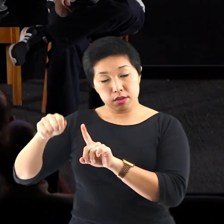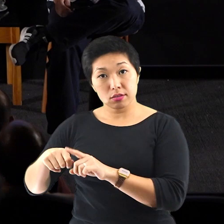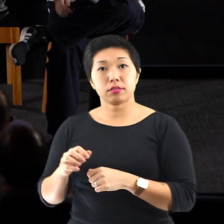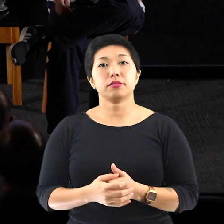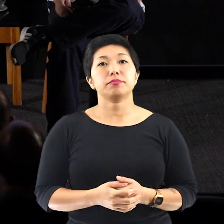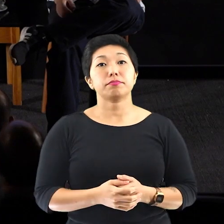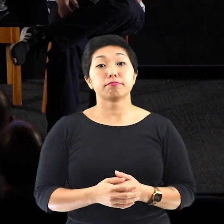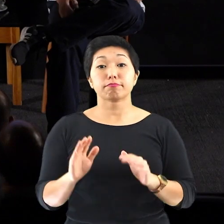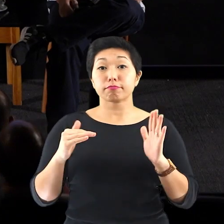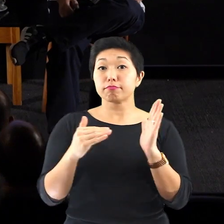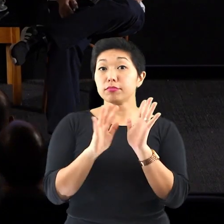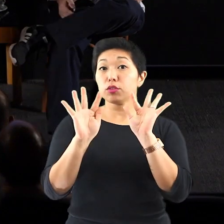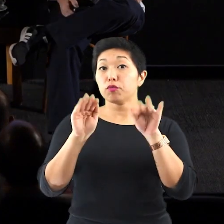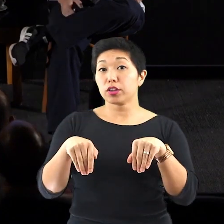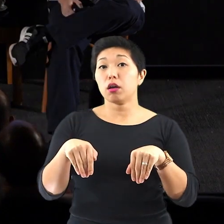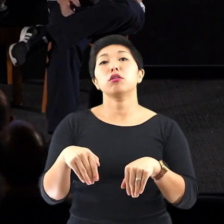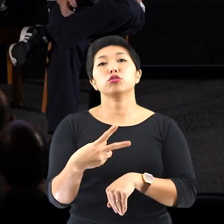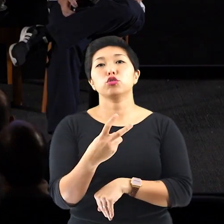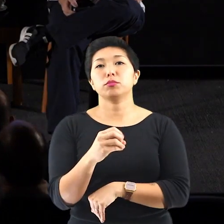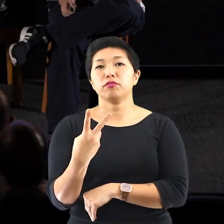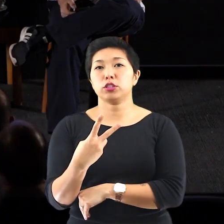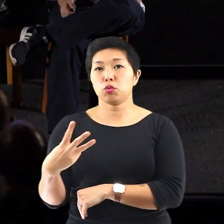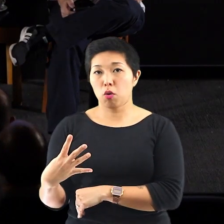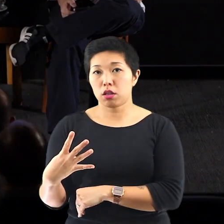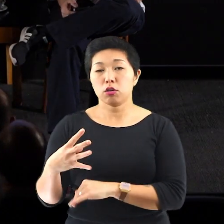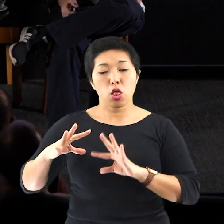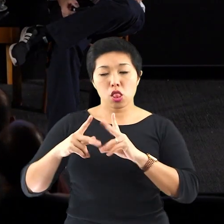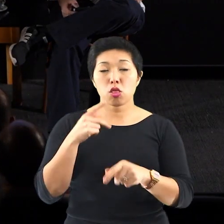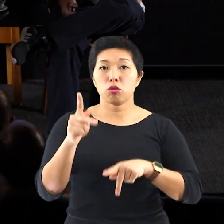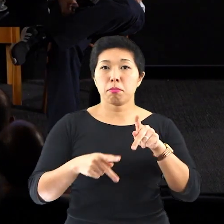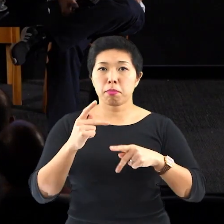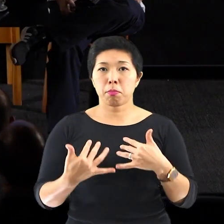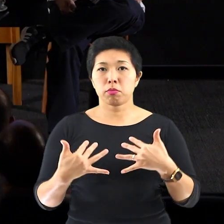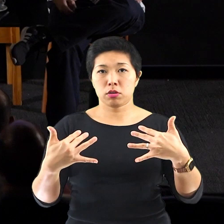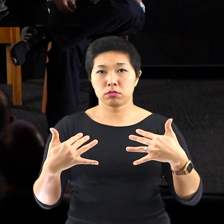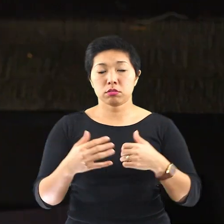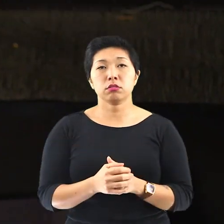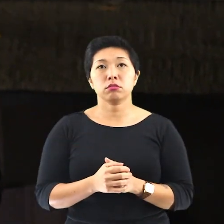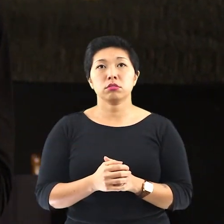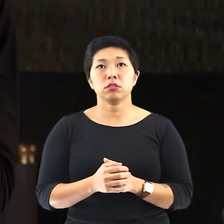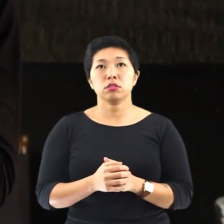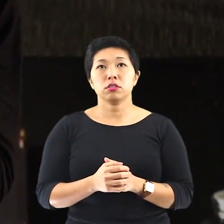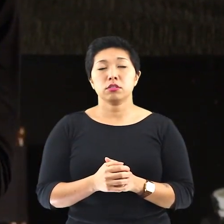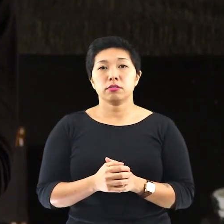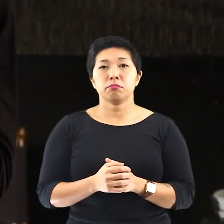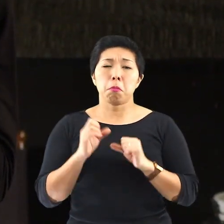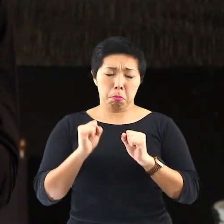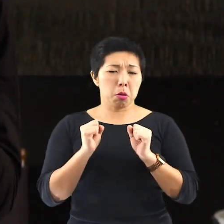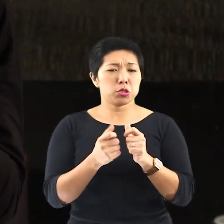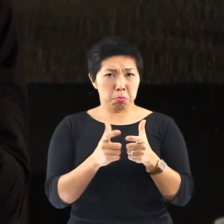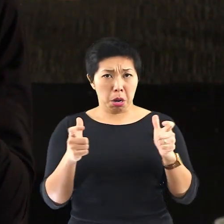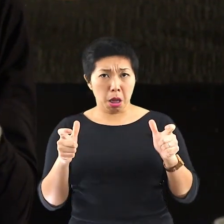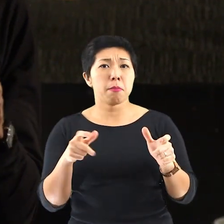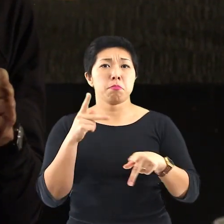até final de 2024, toda a população, que pode até ter